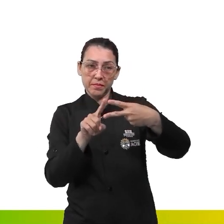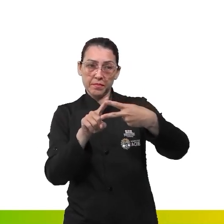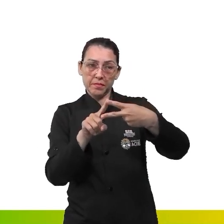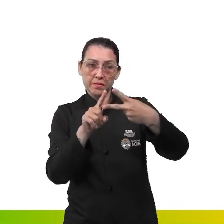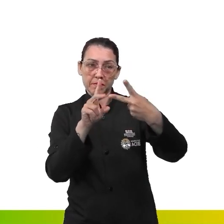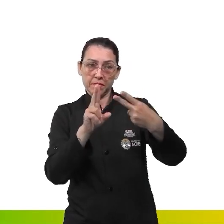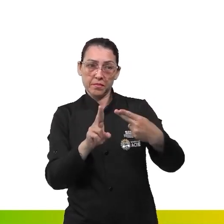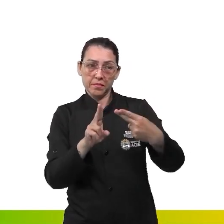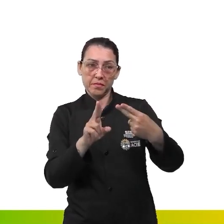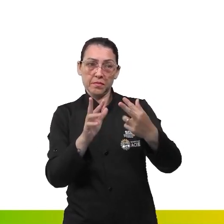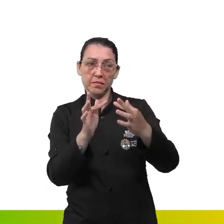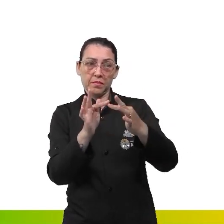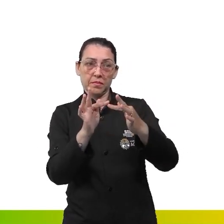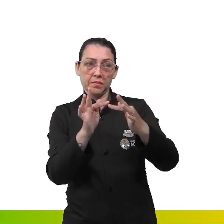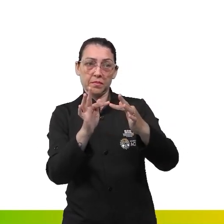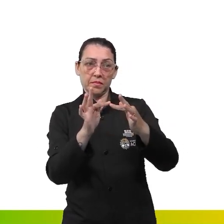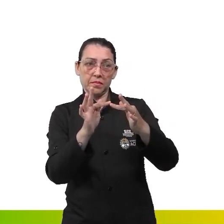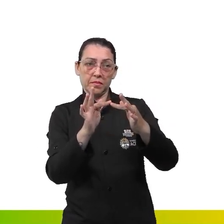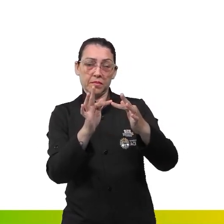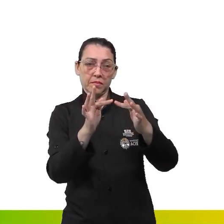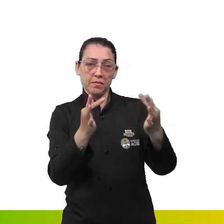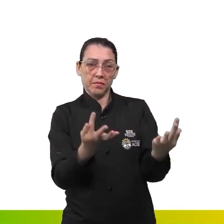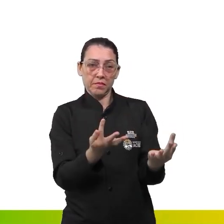igualdade entre funções, AB,